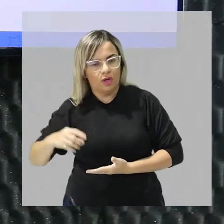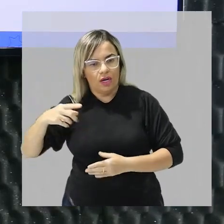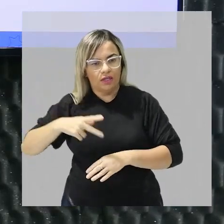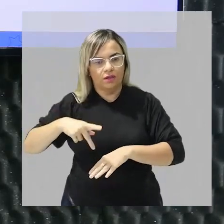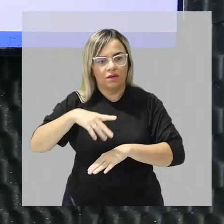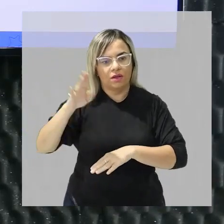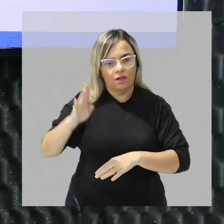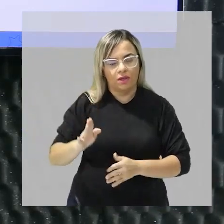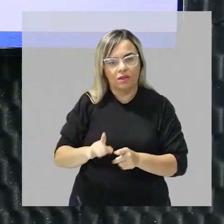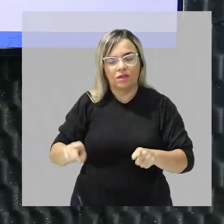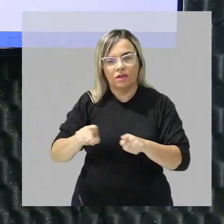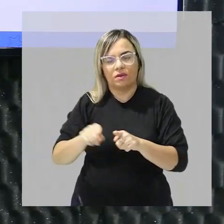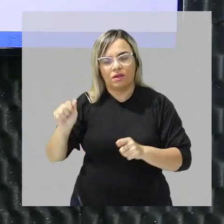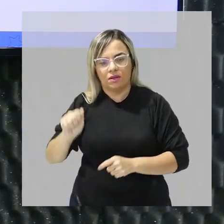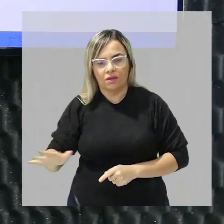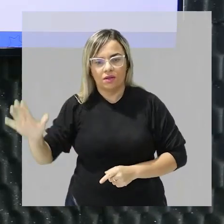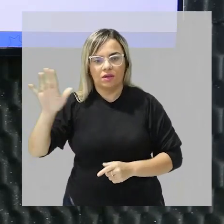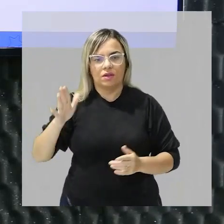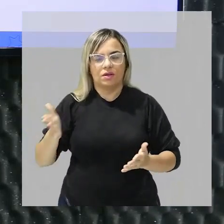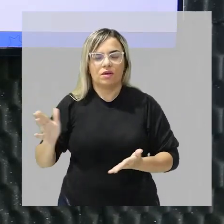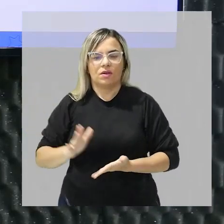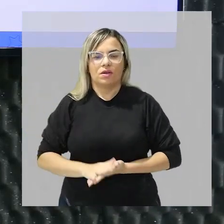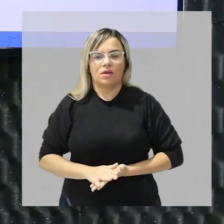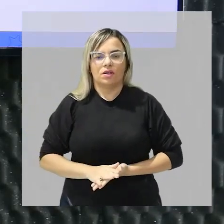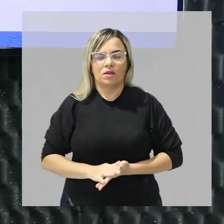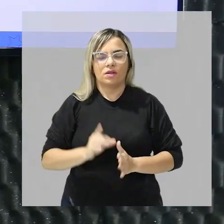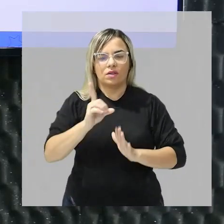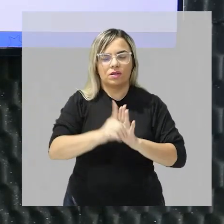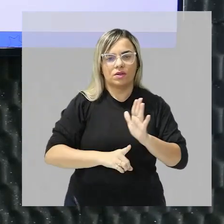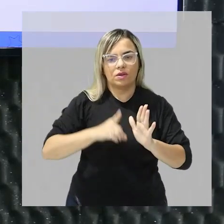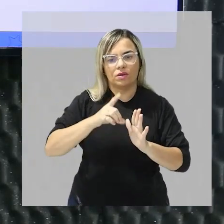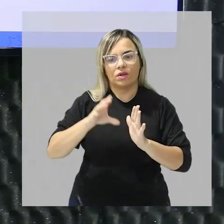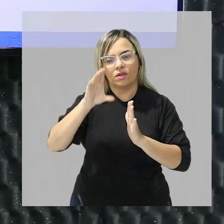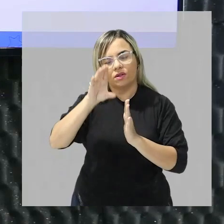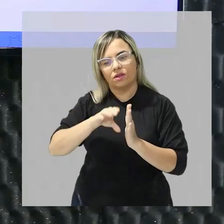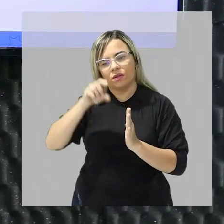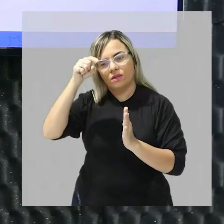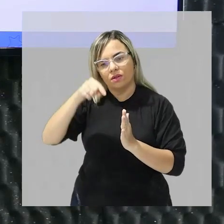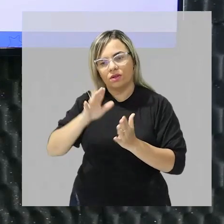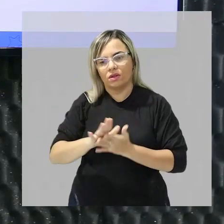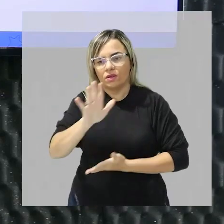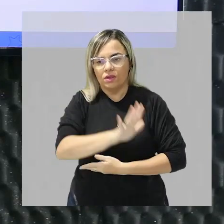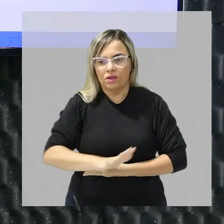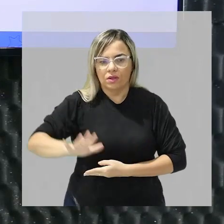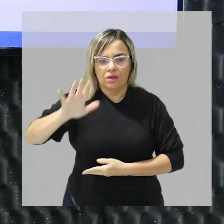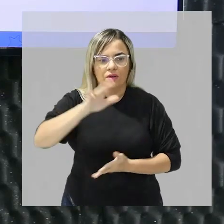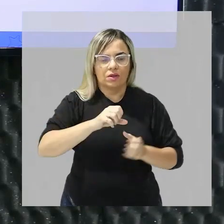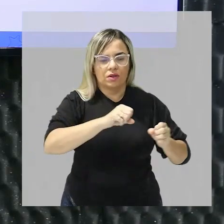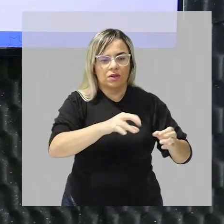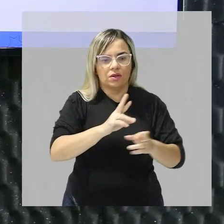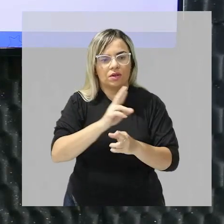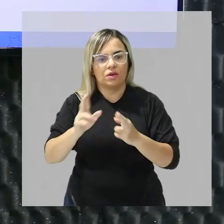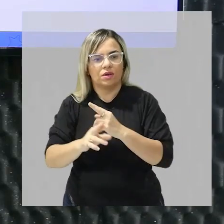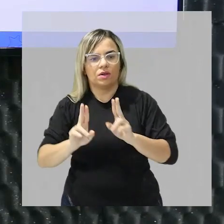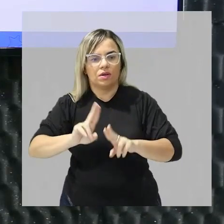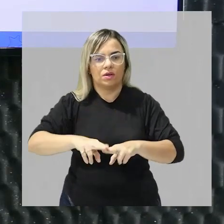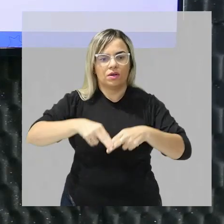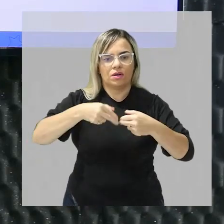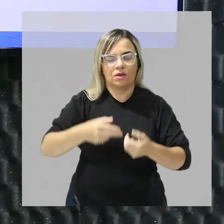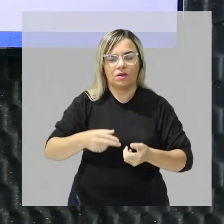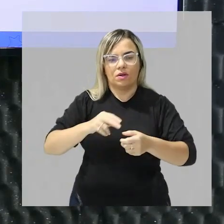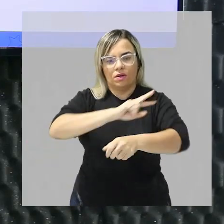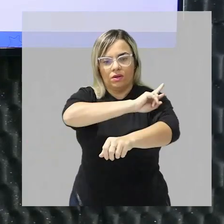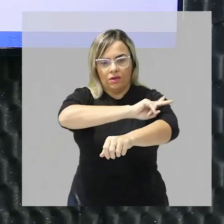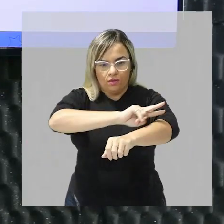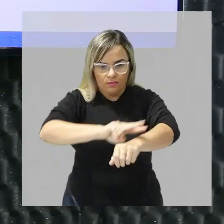africana, ok? Destacou. Nas diretrizes curriculares nacionais para a educação das relações étnico-raciais